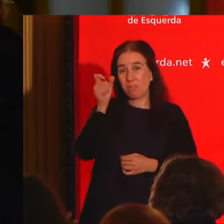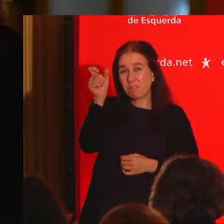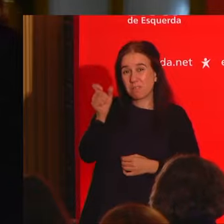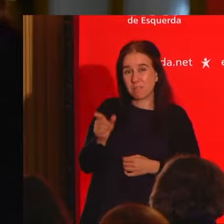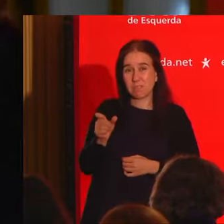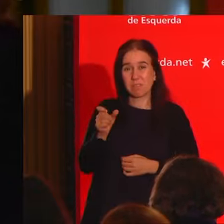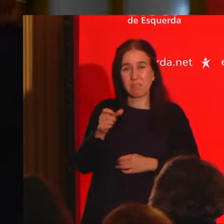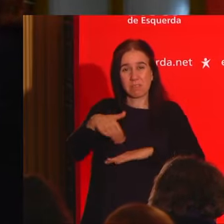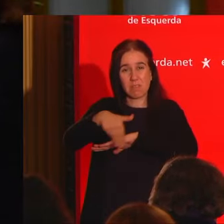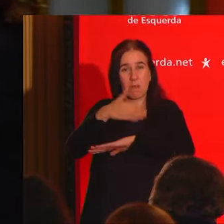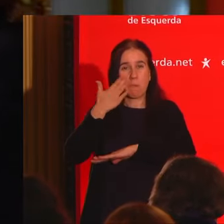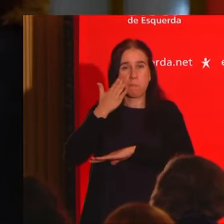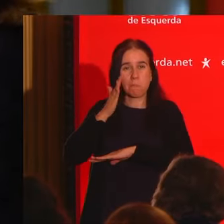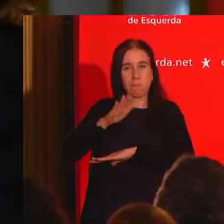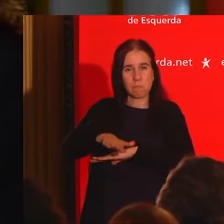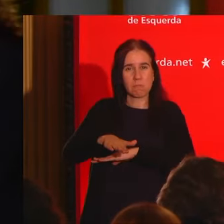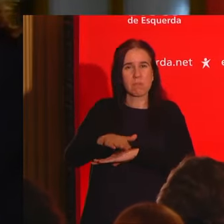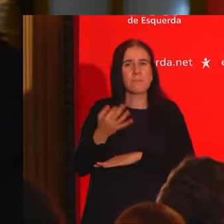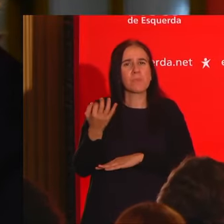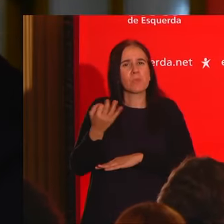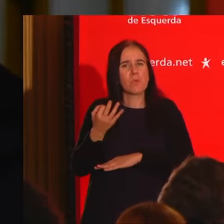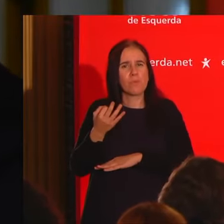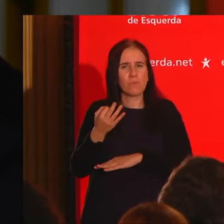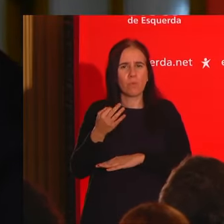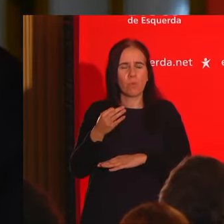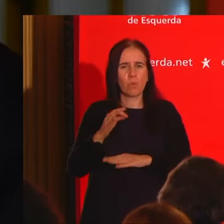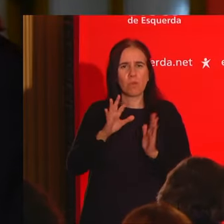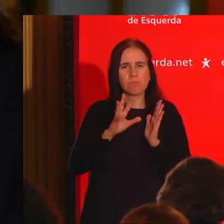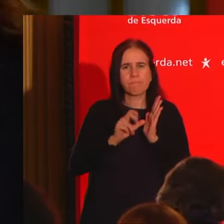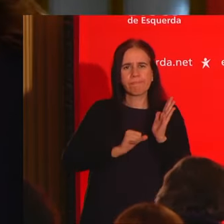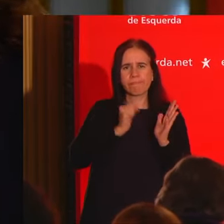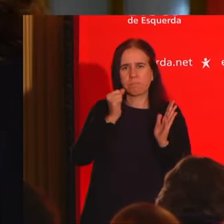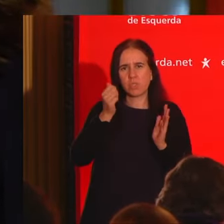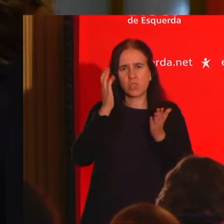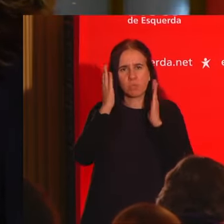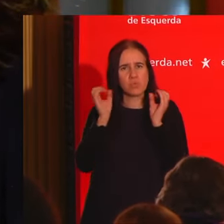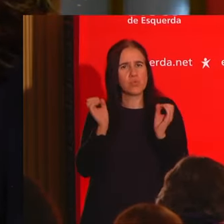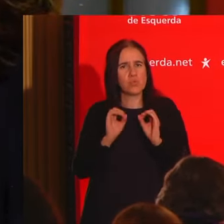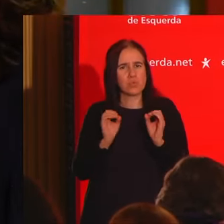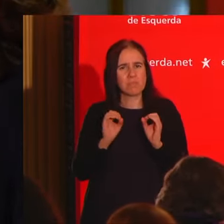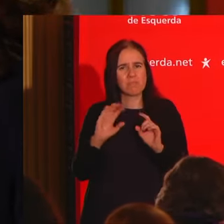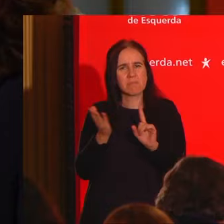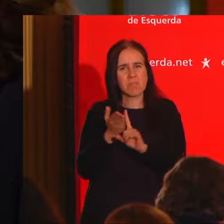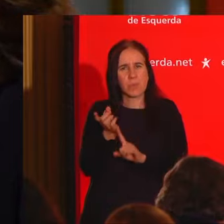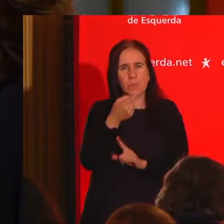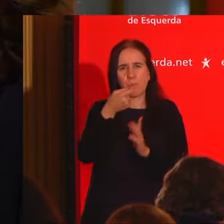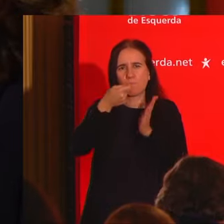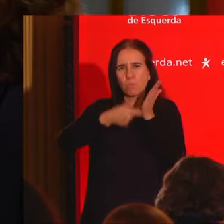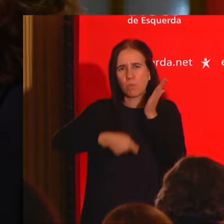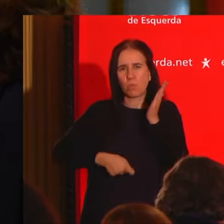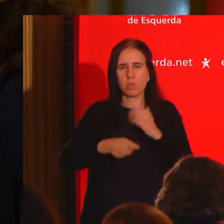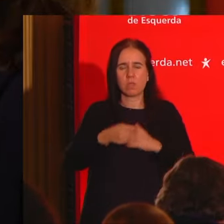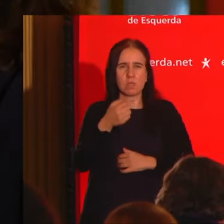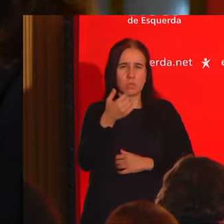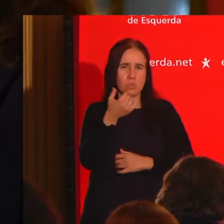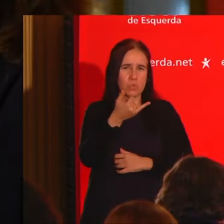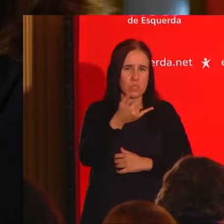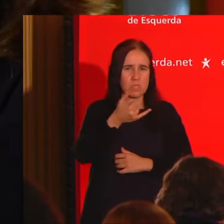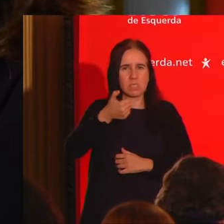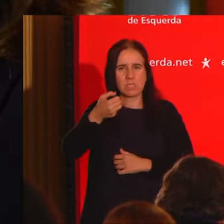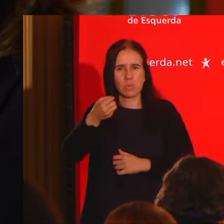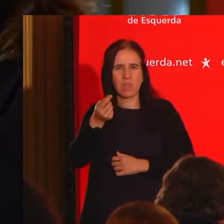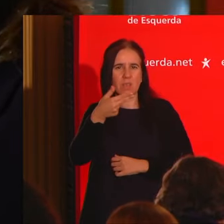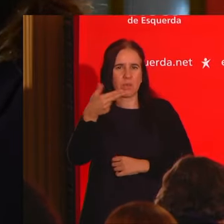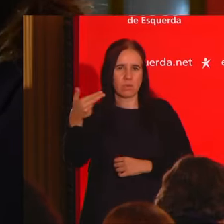em situação de sem-abrigo, que tinha ficado sem o polvo e sem o shampoo, foi condenado a pagar uma multa de 250